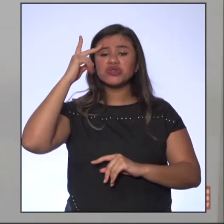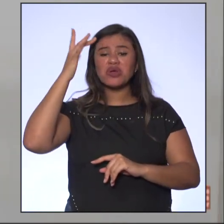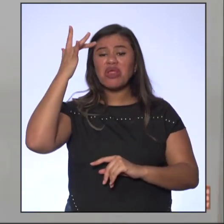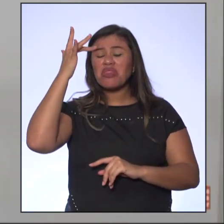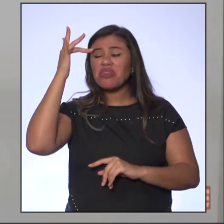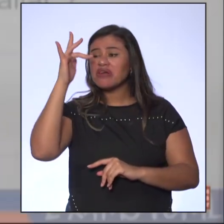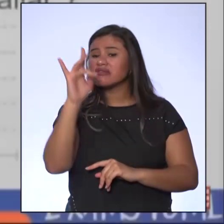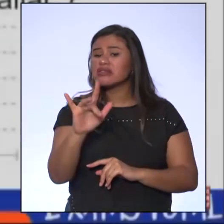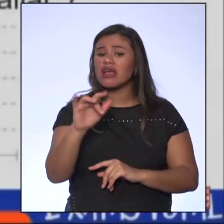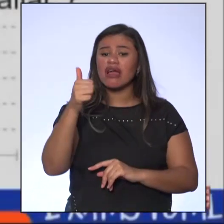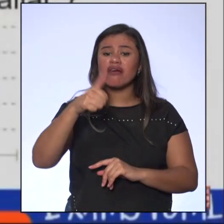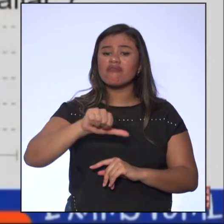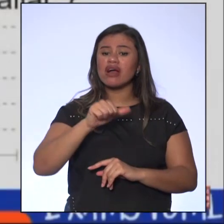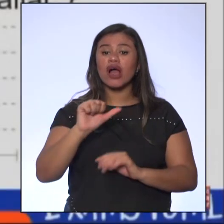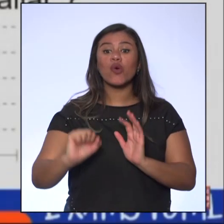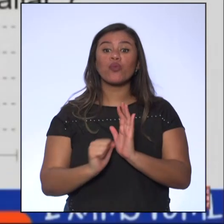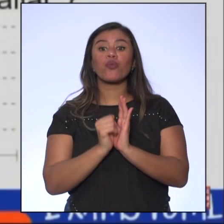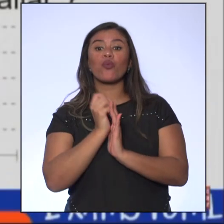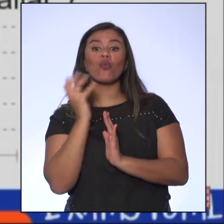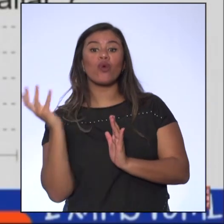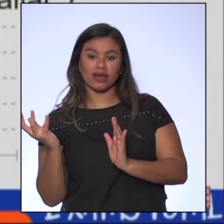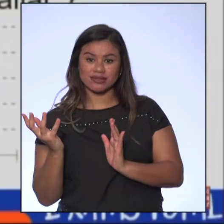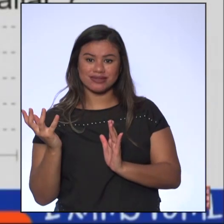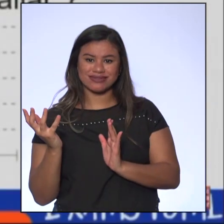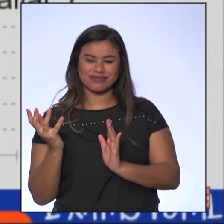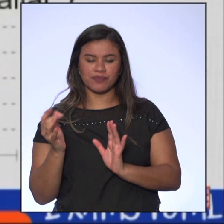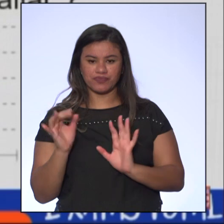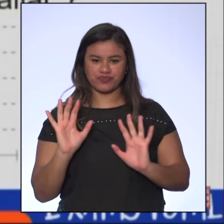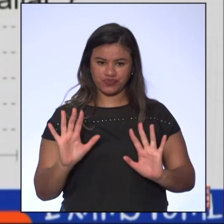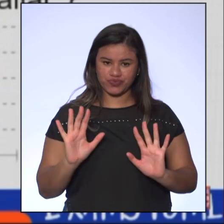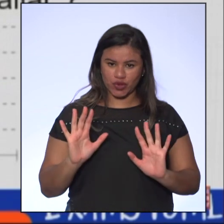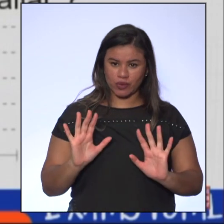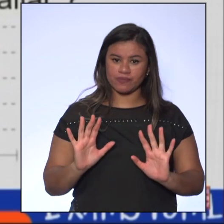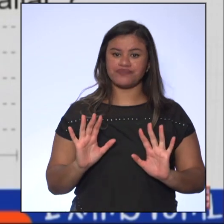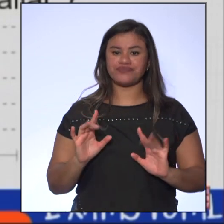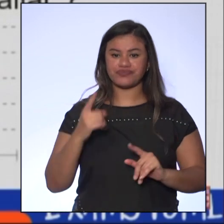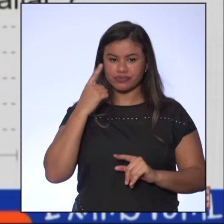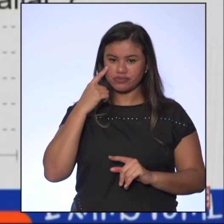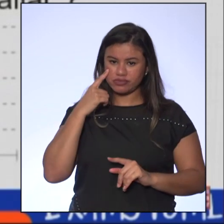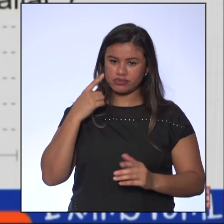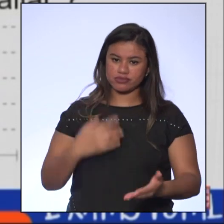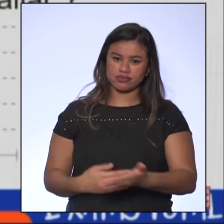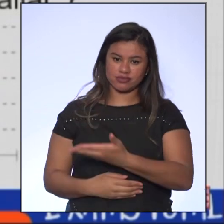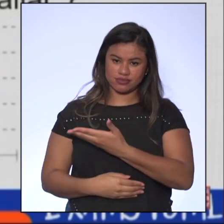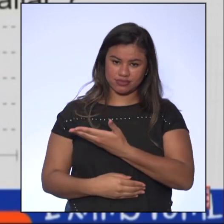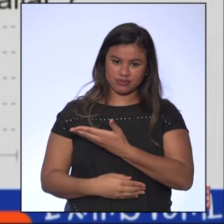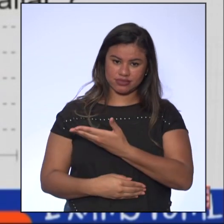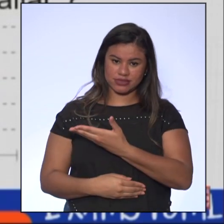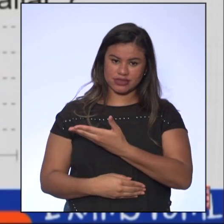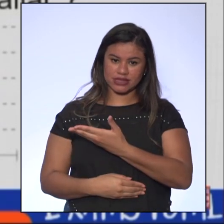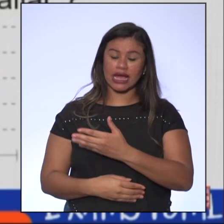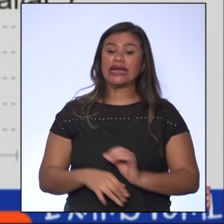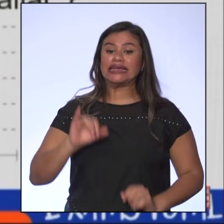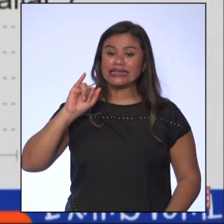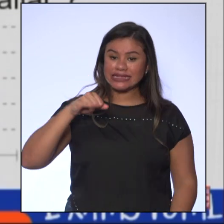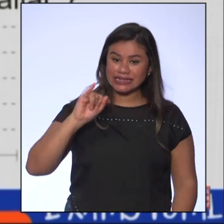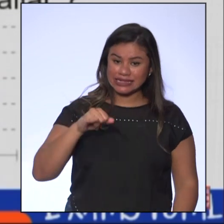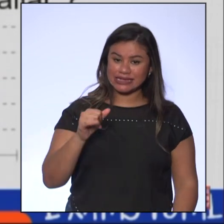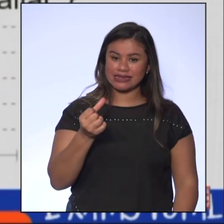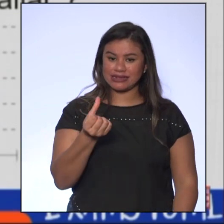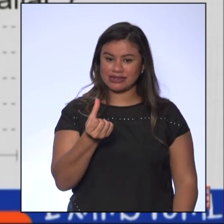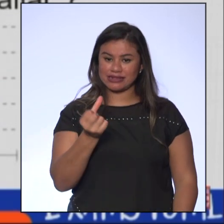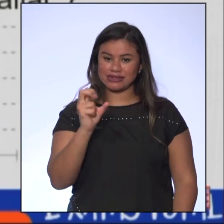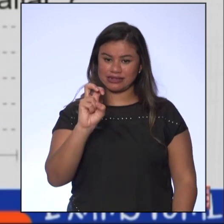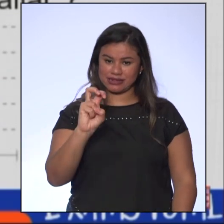novamente, porque não sei avaliar, você tem assim, responderam sim, 65%. Responderam